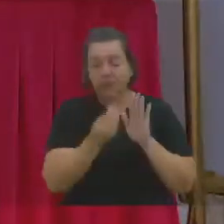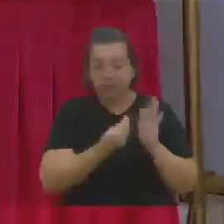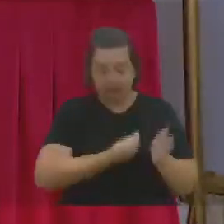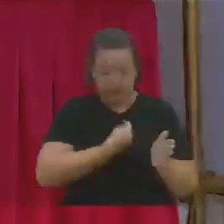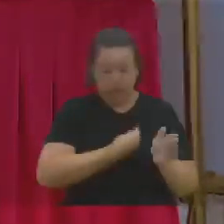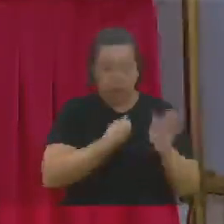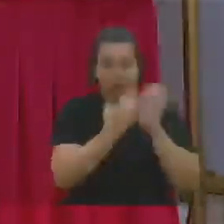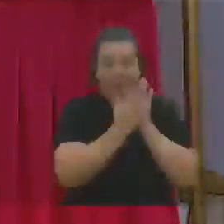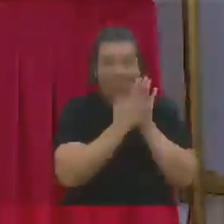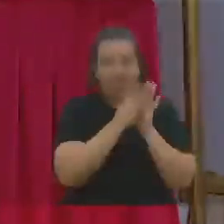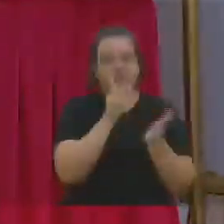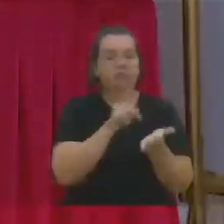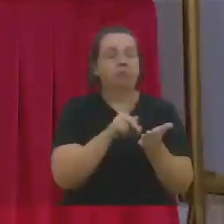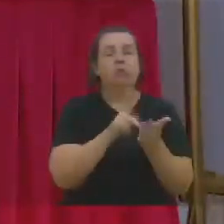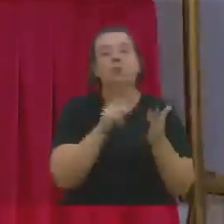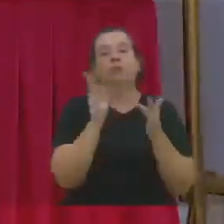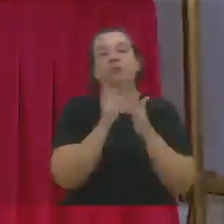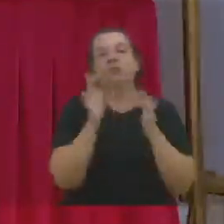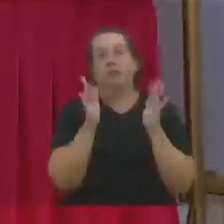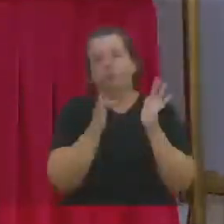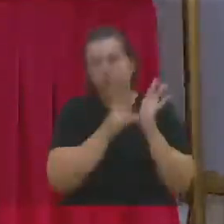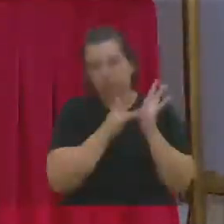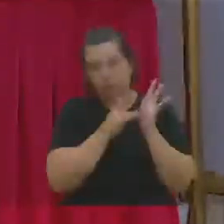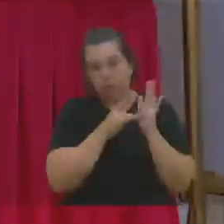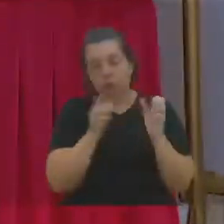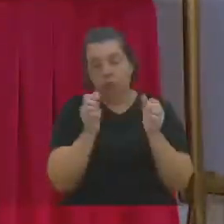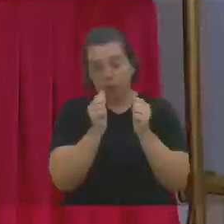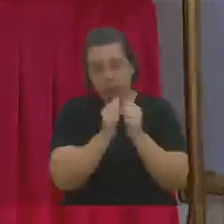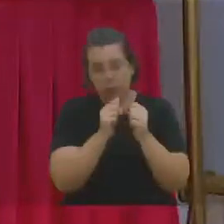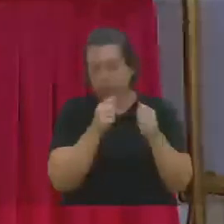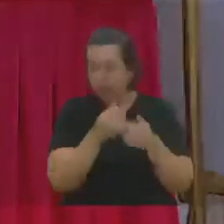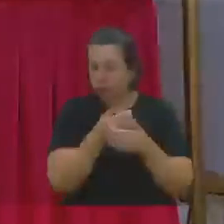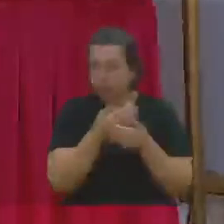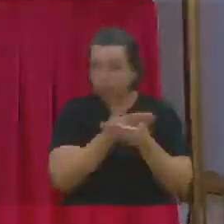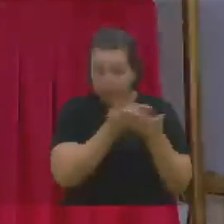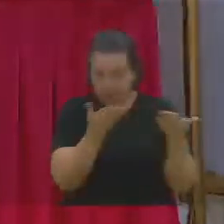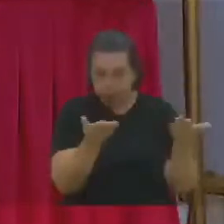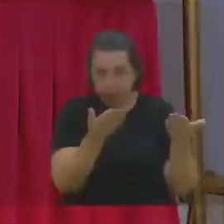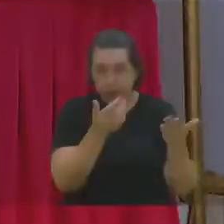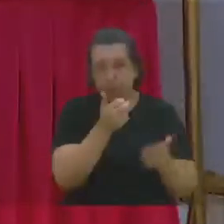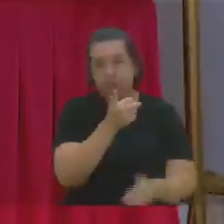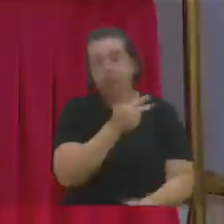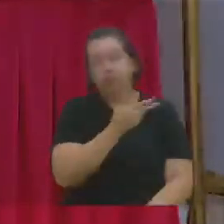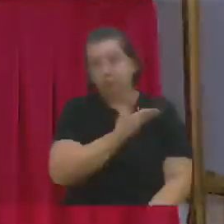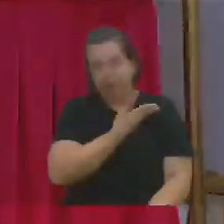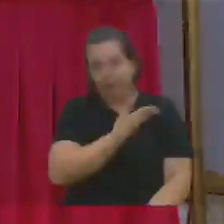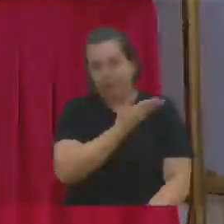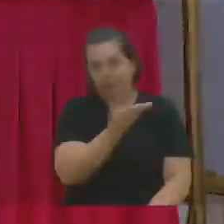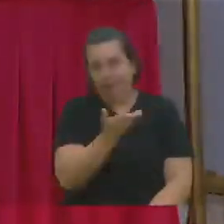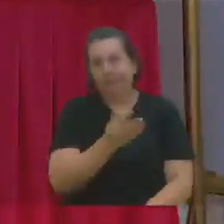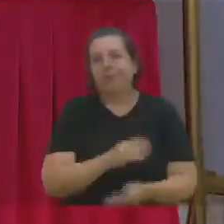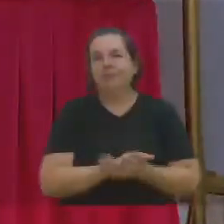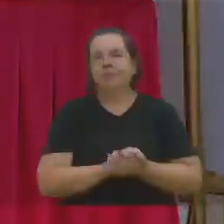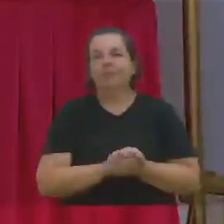presença verdadeira do ressuscitado em meio aos discípulos.